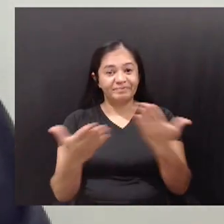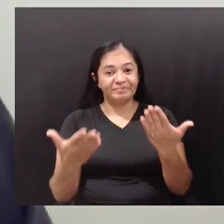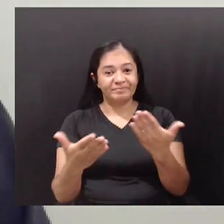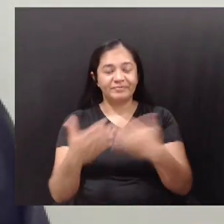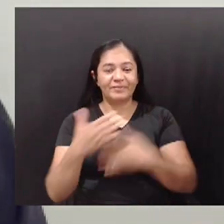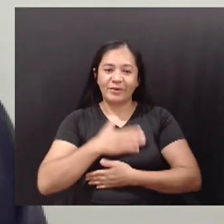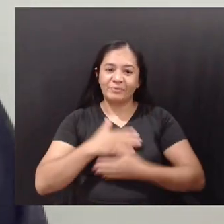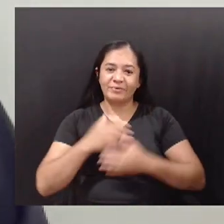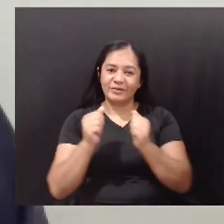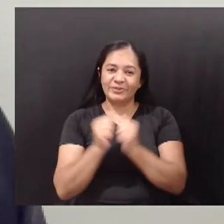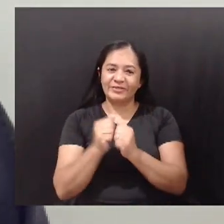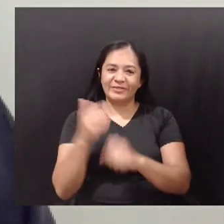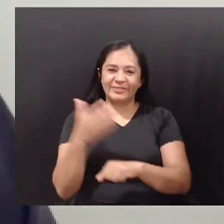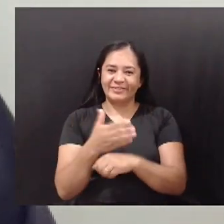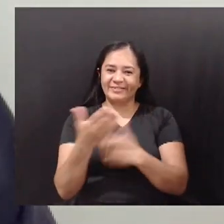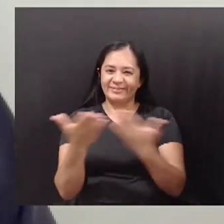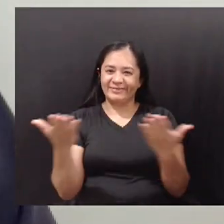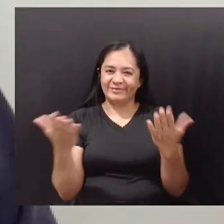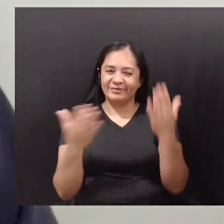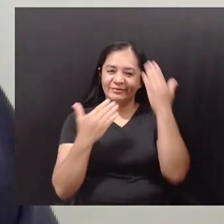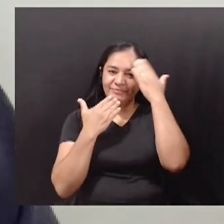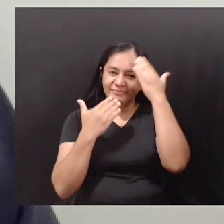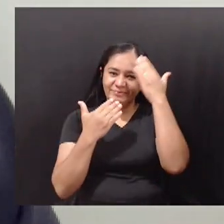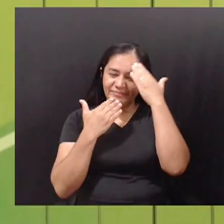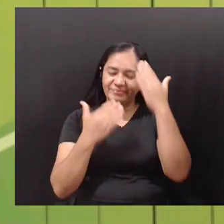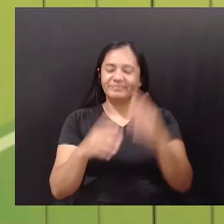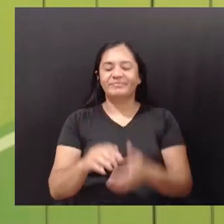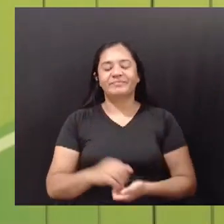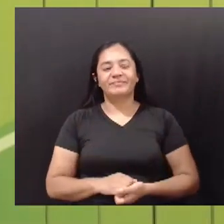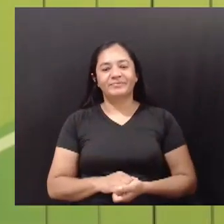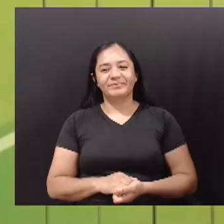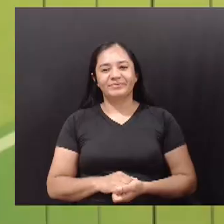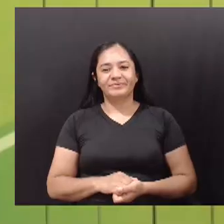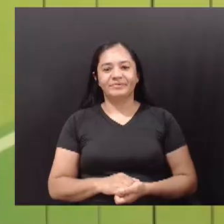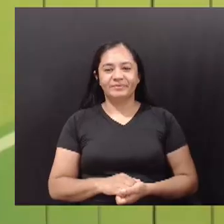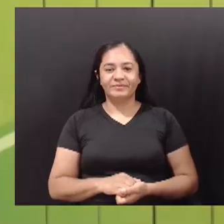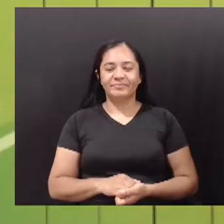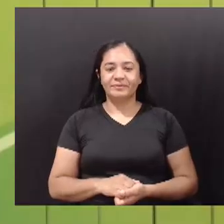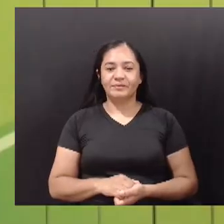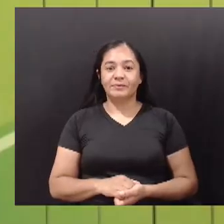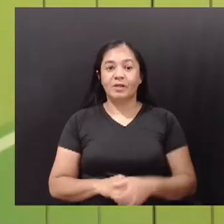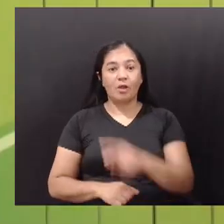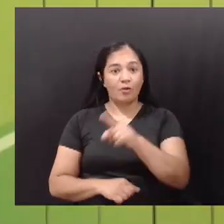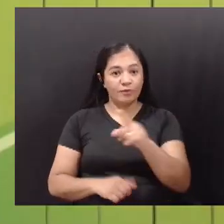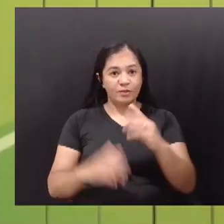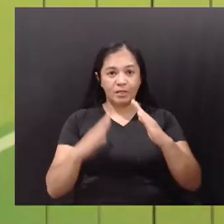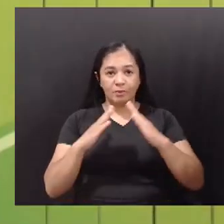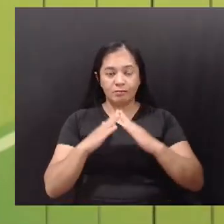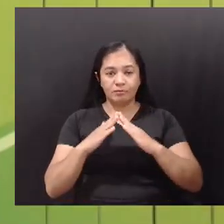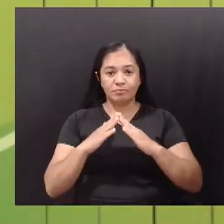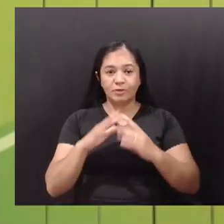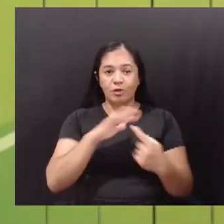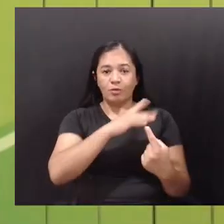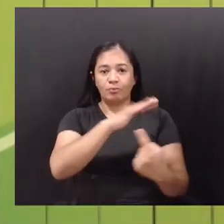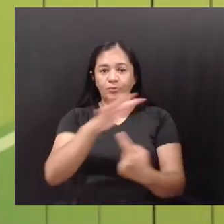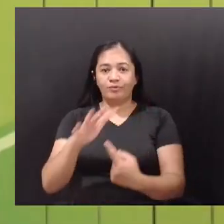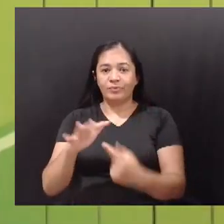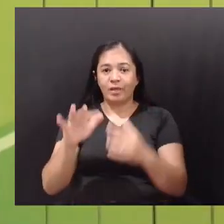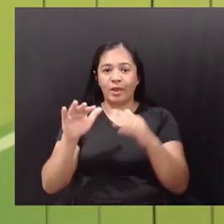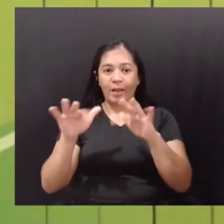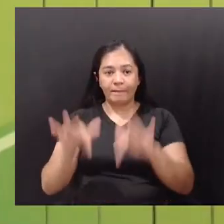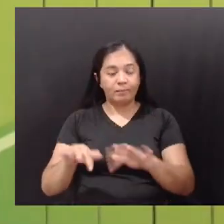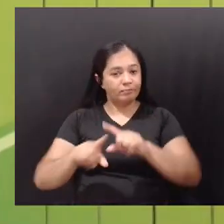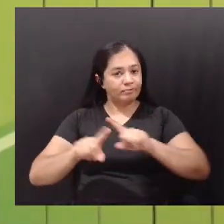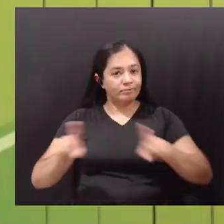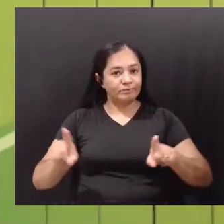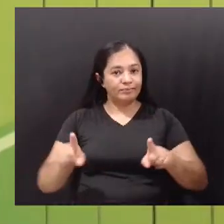participado aqui com vocês. Muito, muito obrigado também. Tá certo, então, olha, e você aí de casa, o Giro Ambiental não acabou, não. Fique